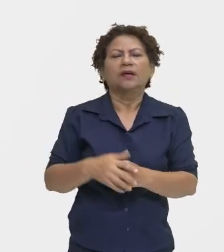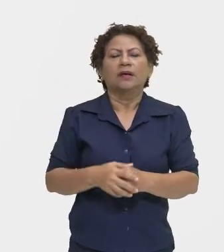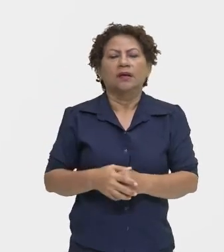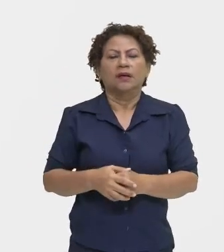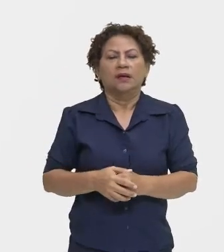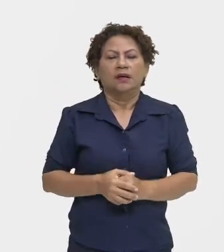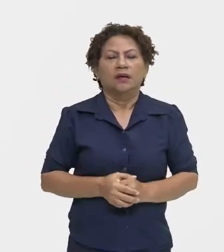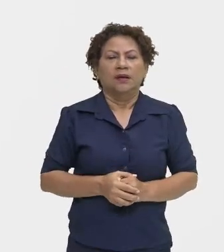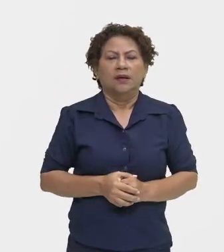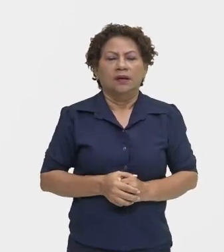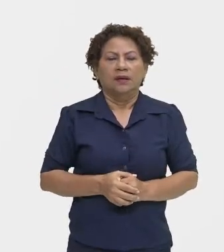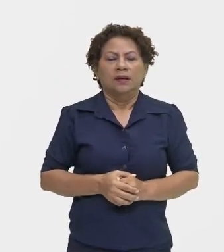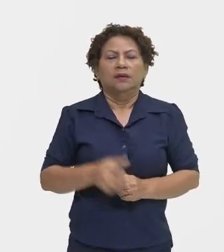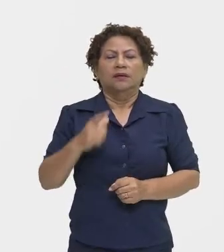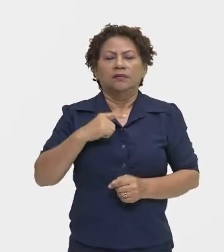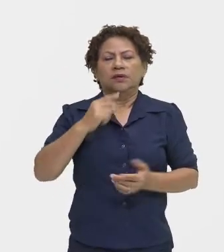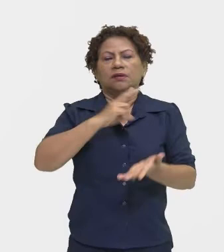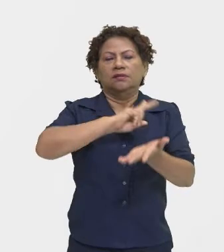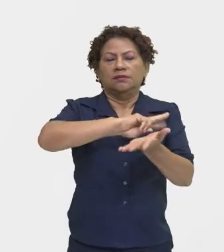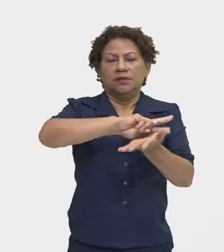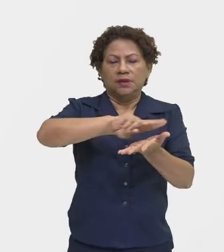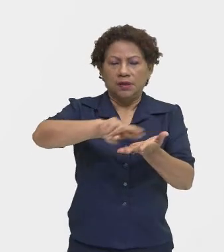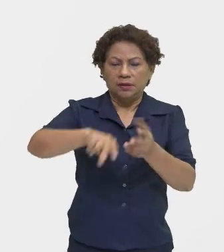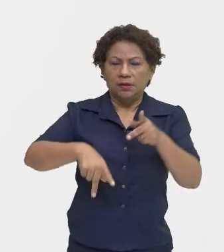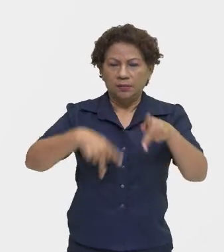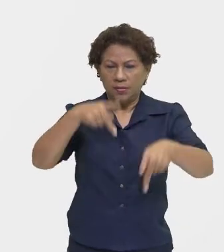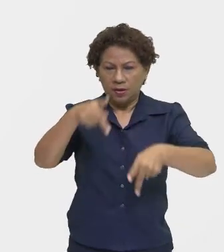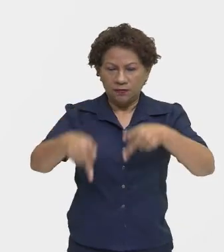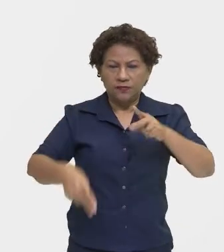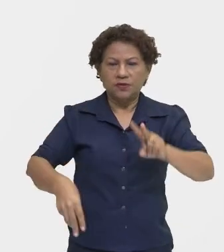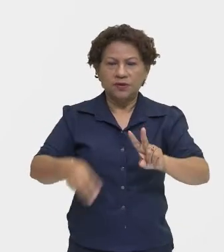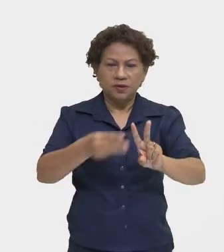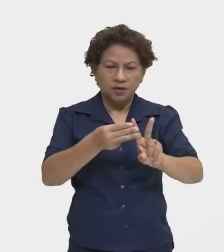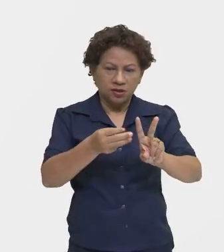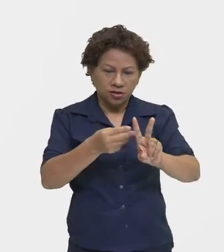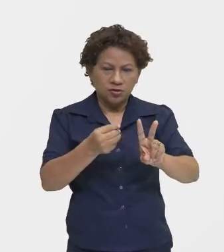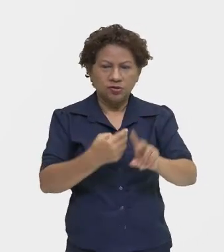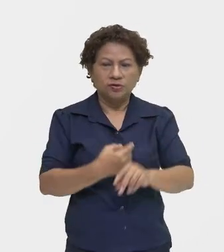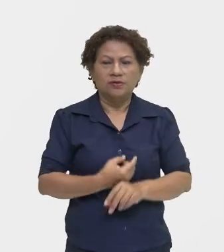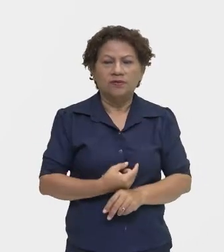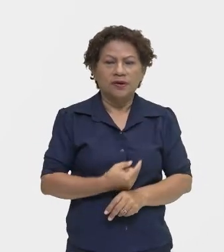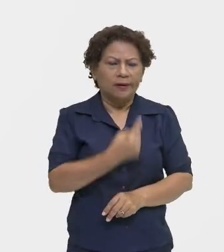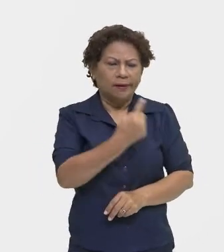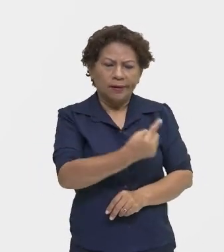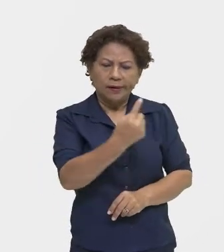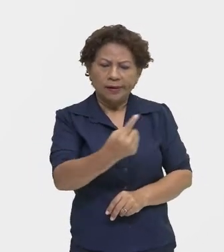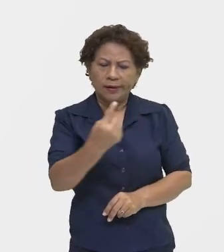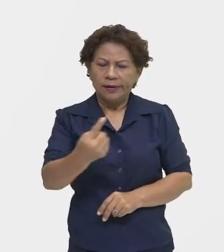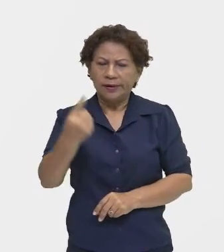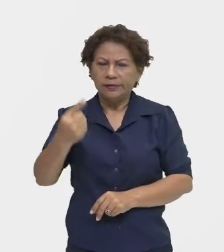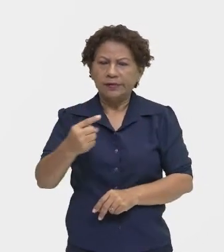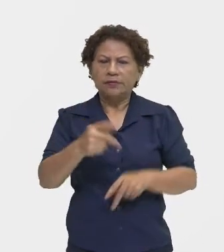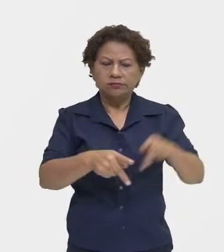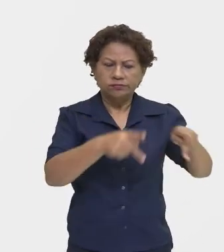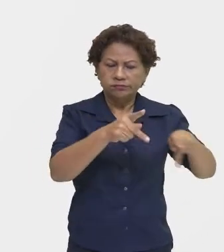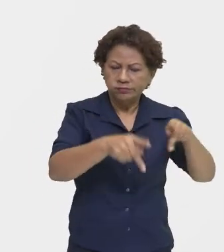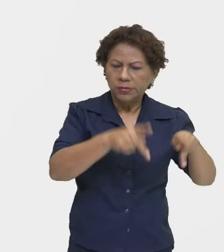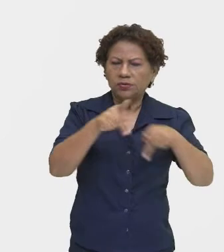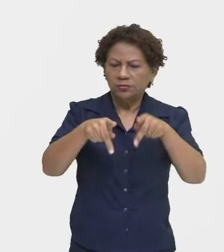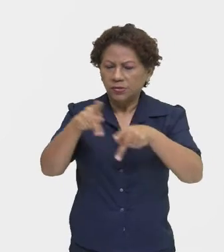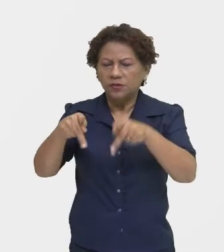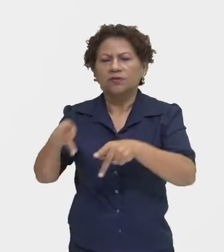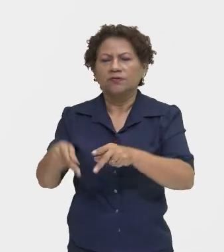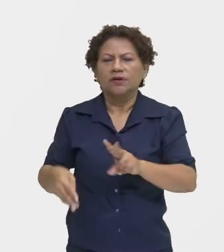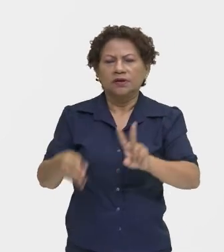Brasil há uma diversidade de povos indígenas e cada um possui suas tradições, lendas e aspectos